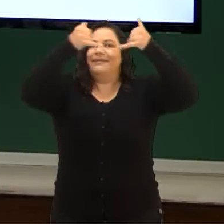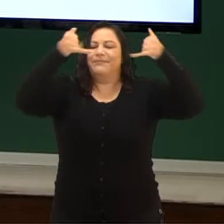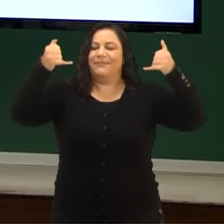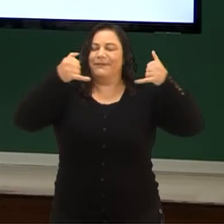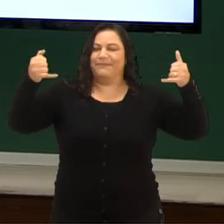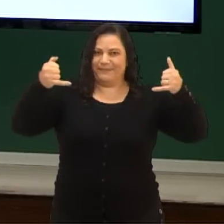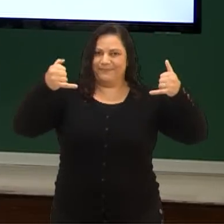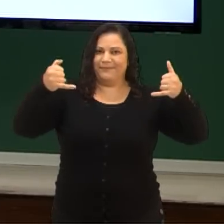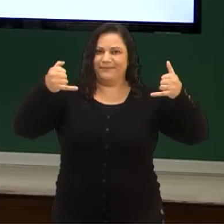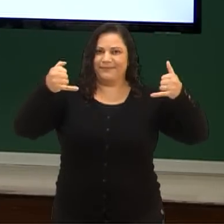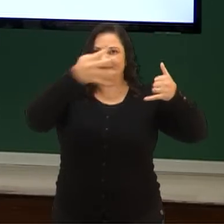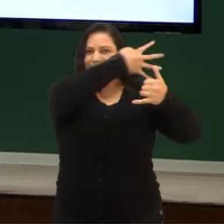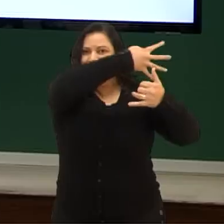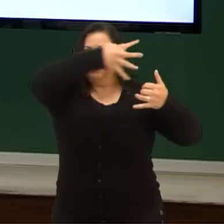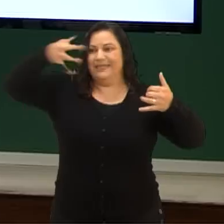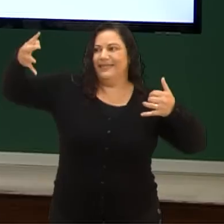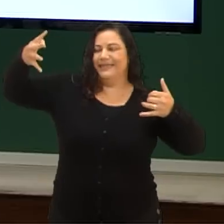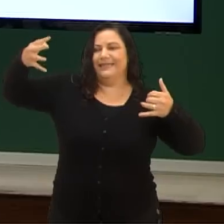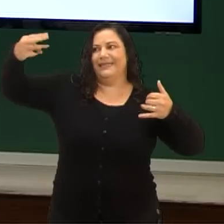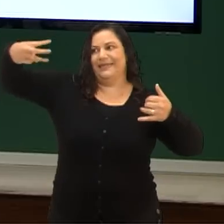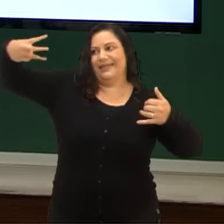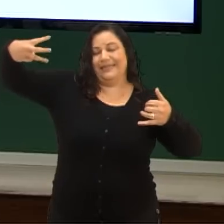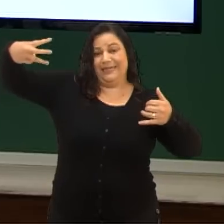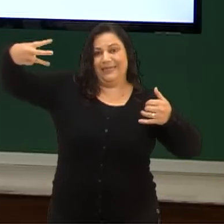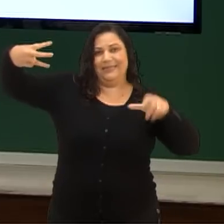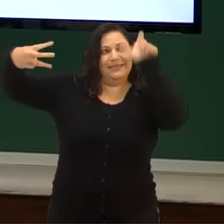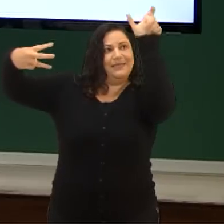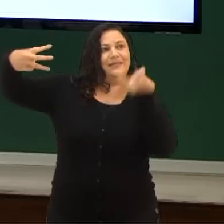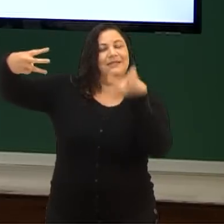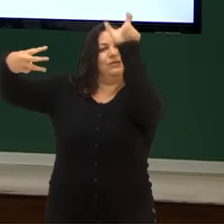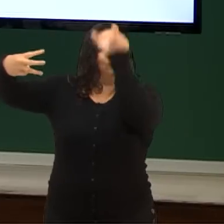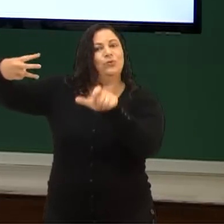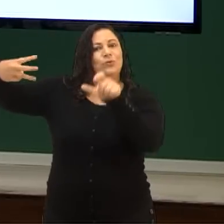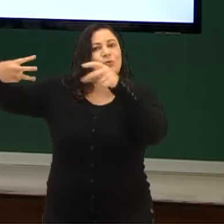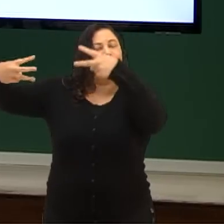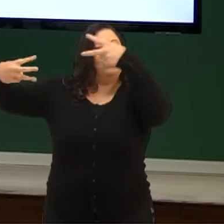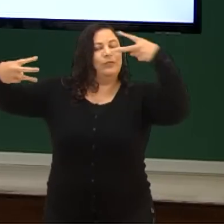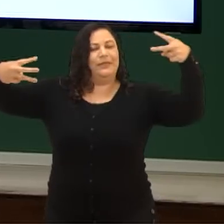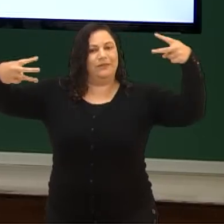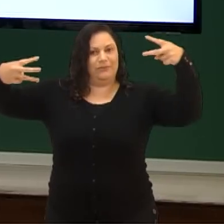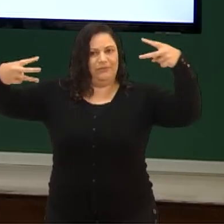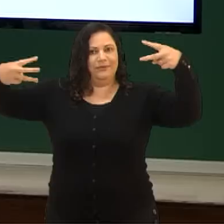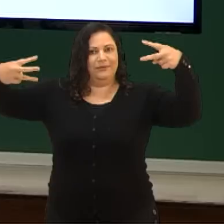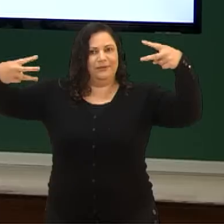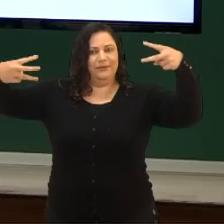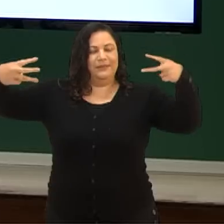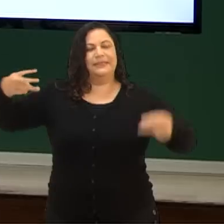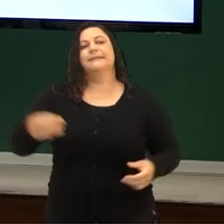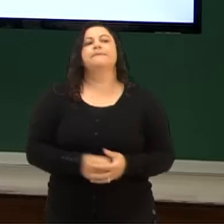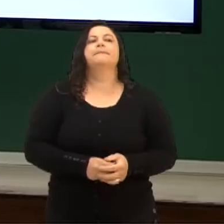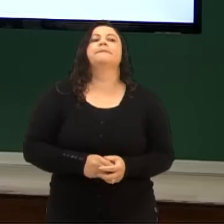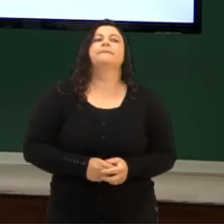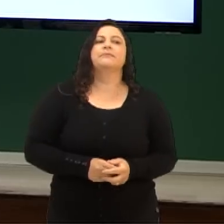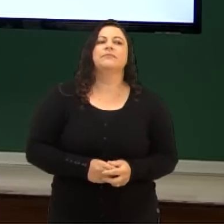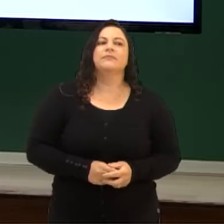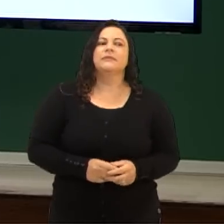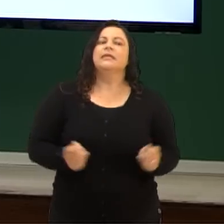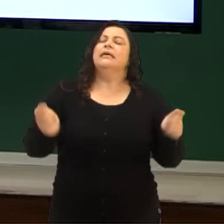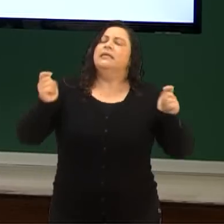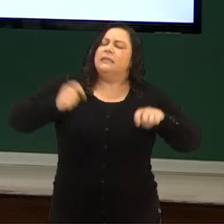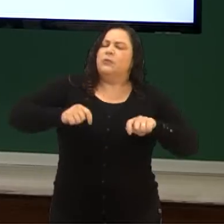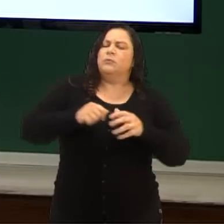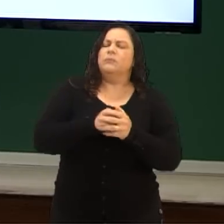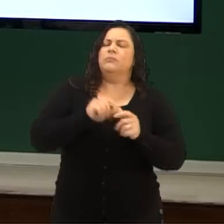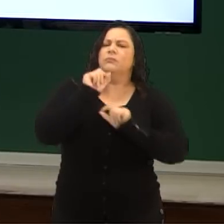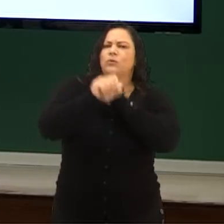esse MN aqui, M de Maria e N de navio, vão indicar a forma dessa matriz. Como